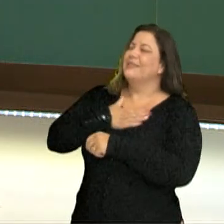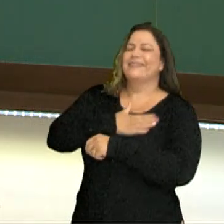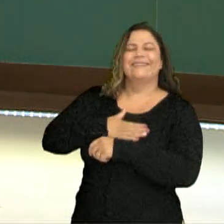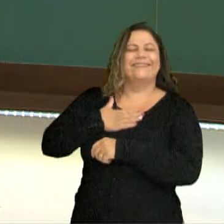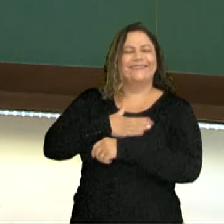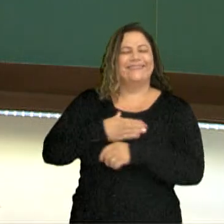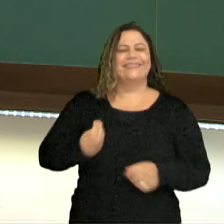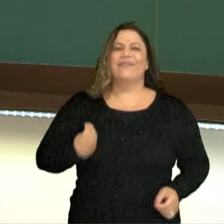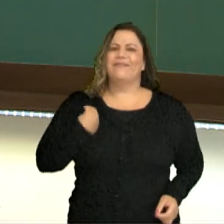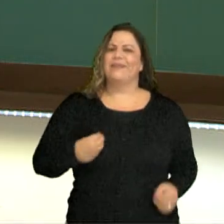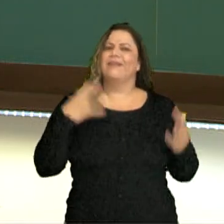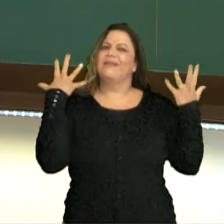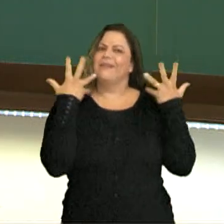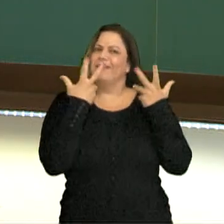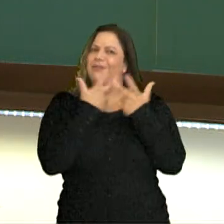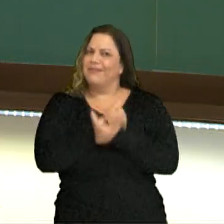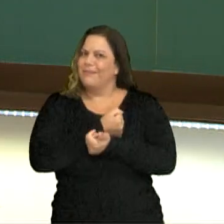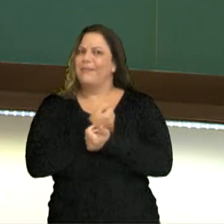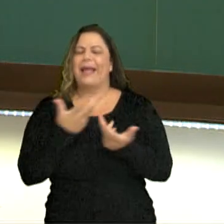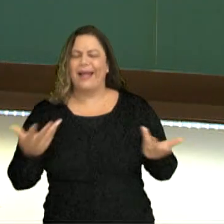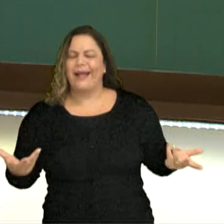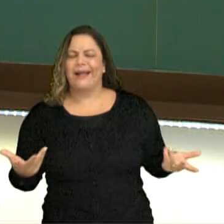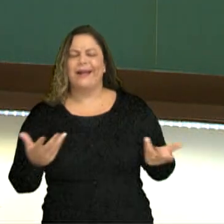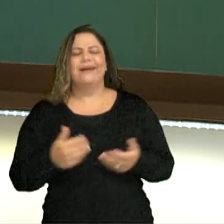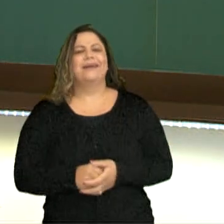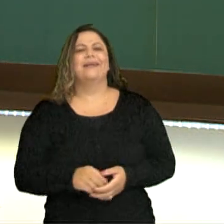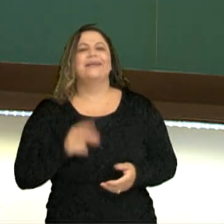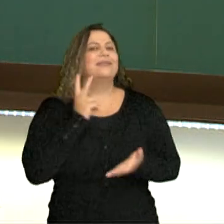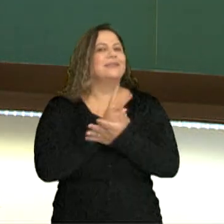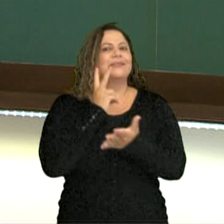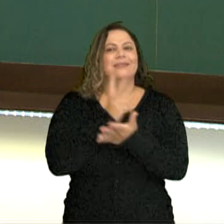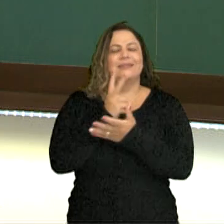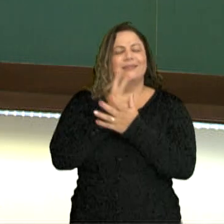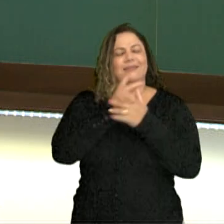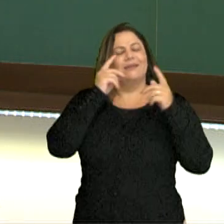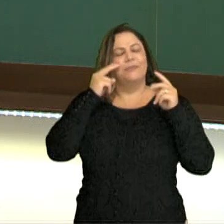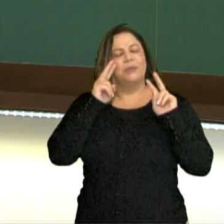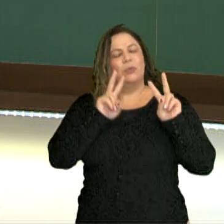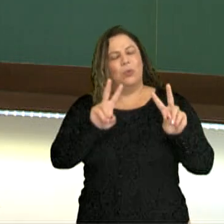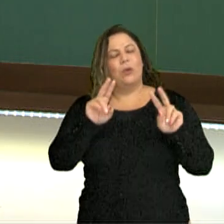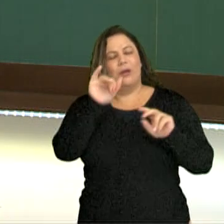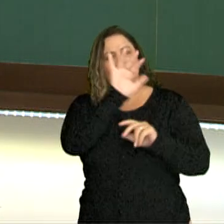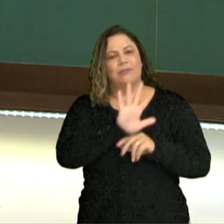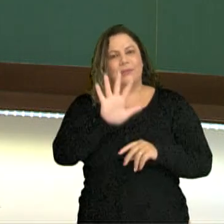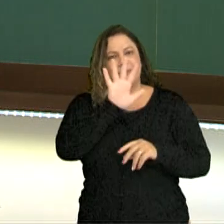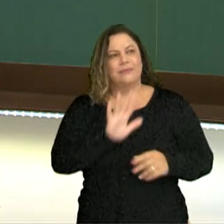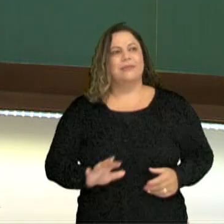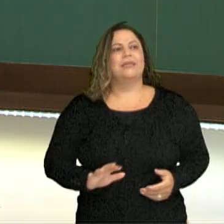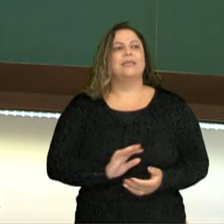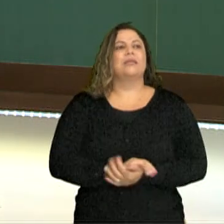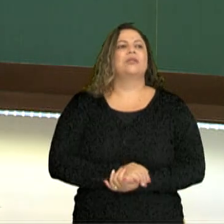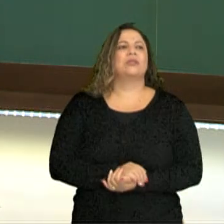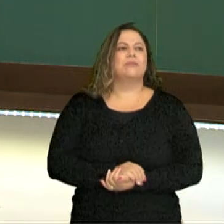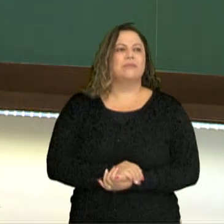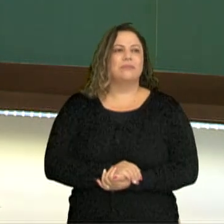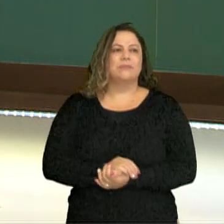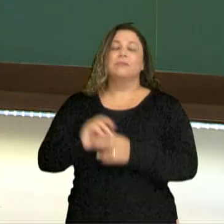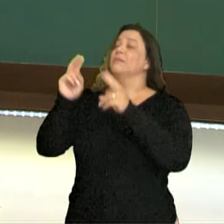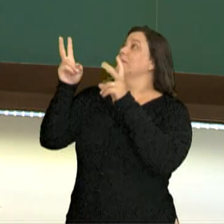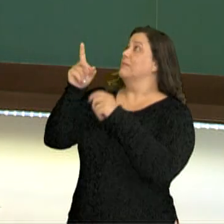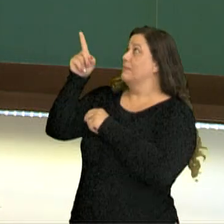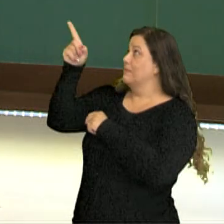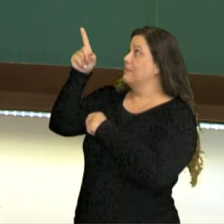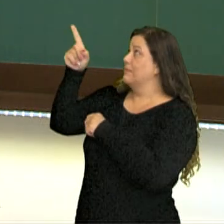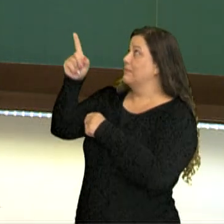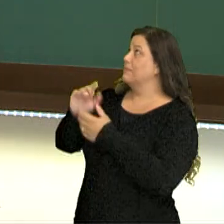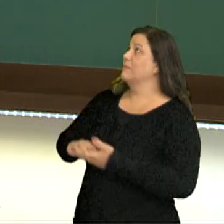tão linda e bela e a todo instante quando a gente olha uma imagem como essa, né? Olha aí, gente, olha aqui, tá? Uma